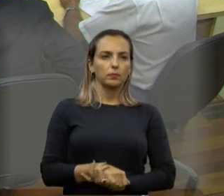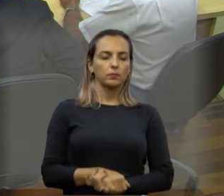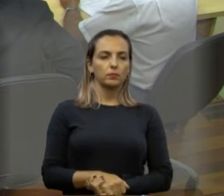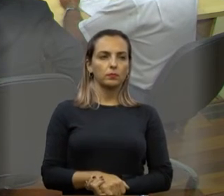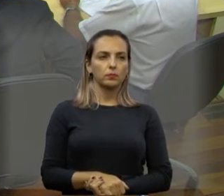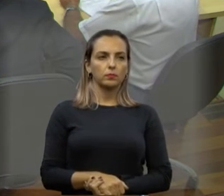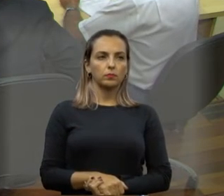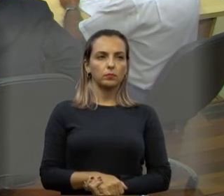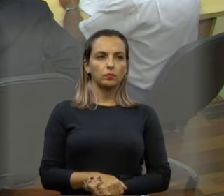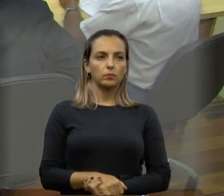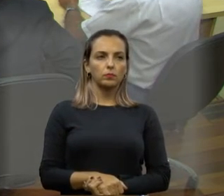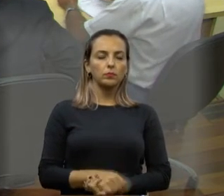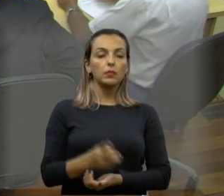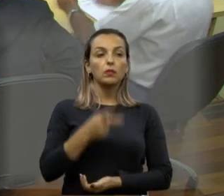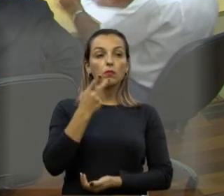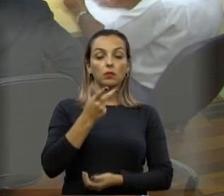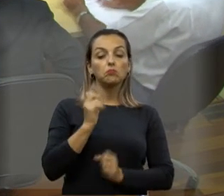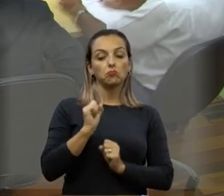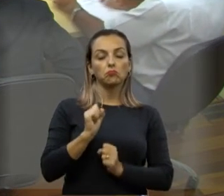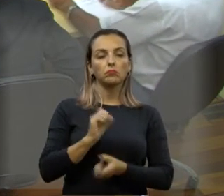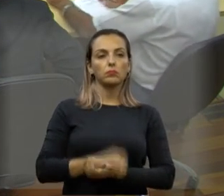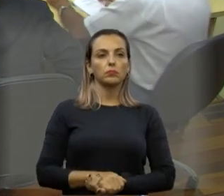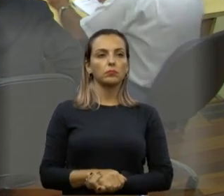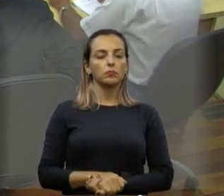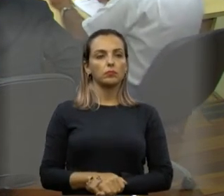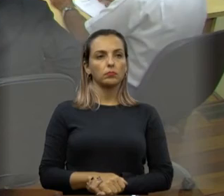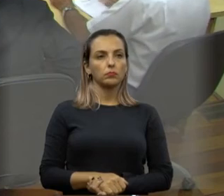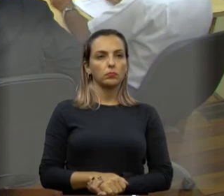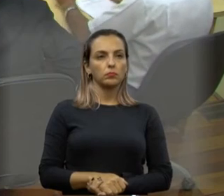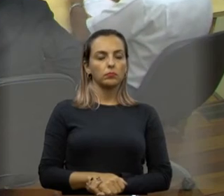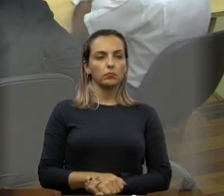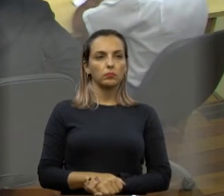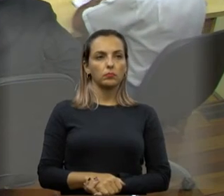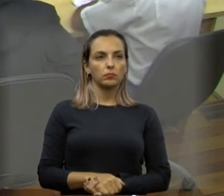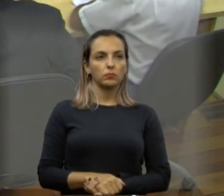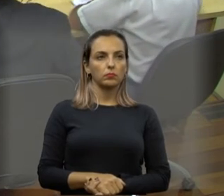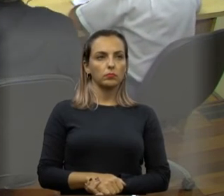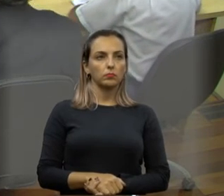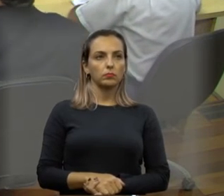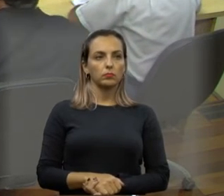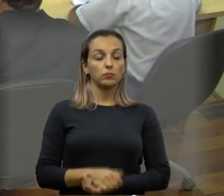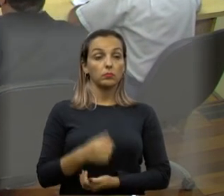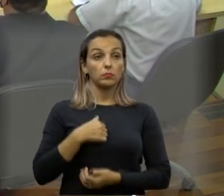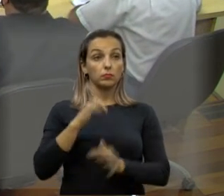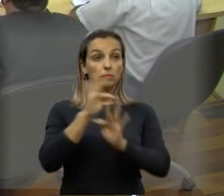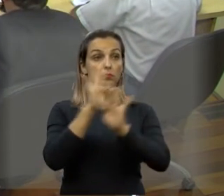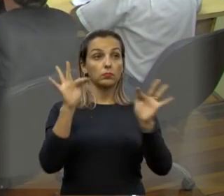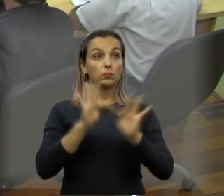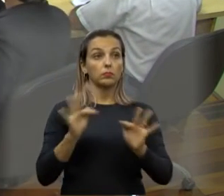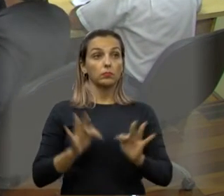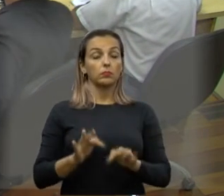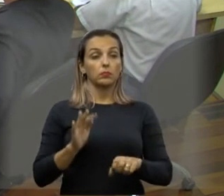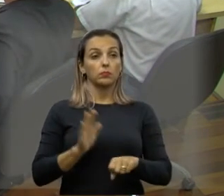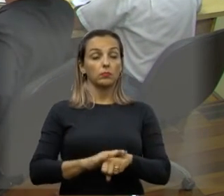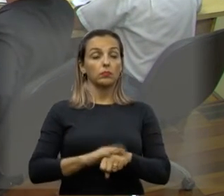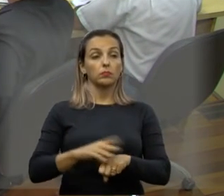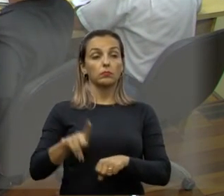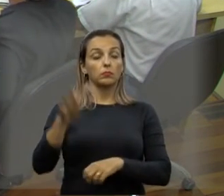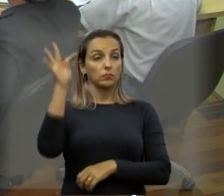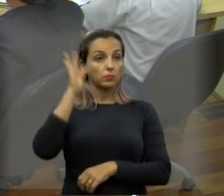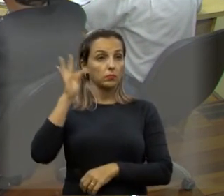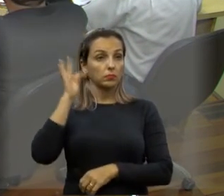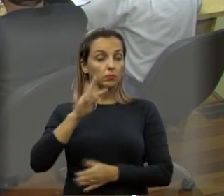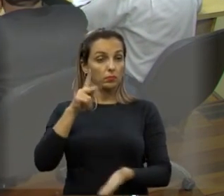cabeça palavra pode falar para mim eu só quero falar exatamente que eu fico muito feliz para falar da Tainara